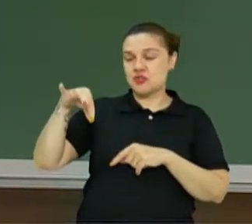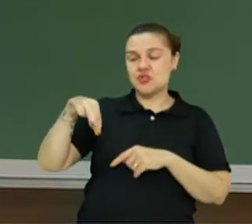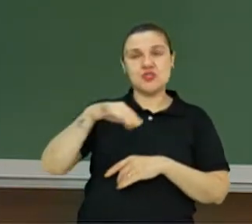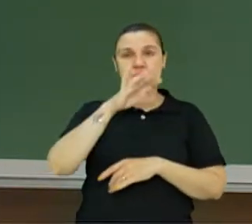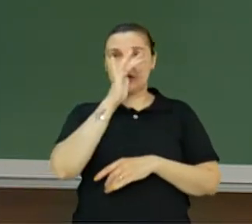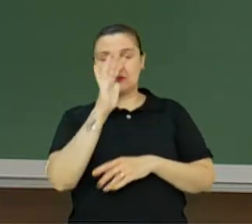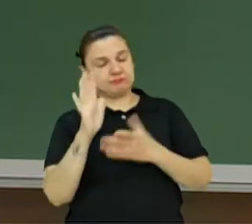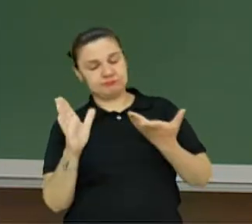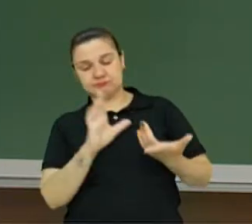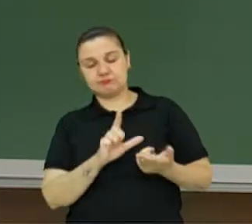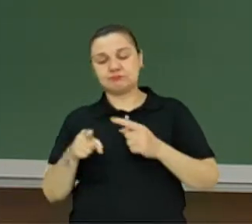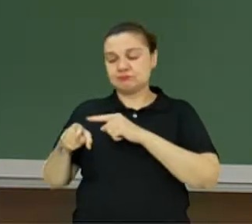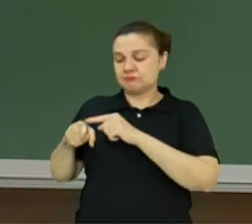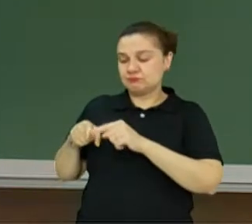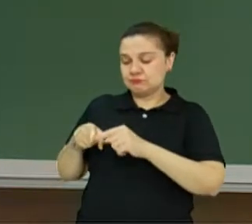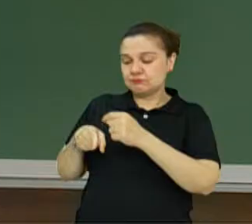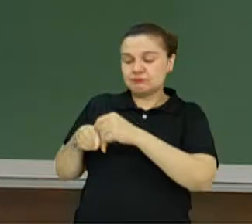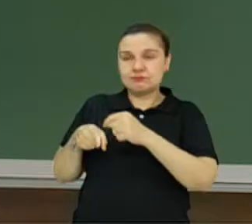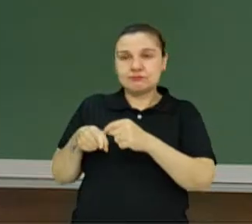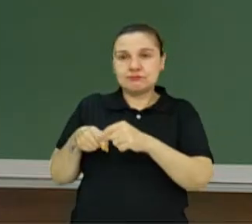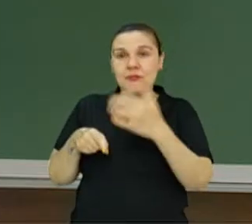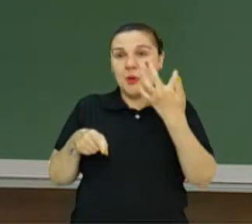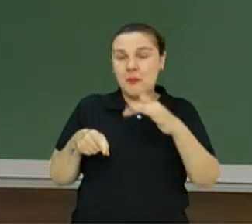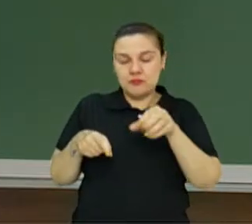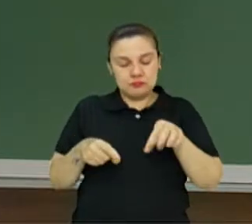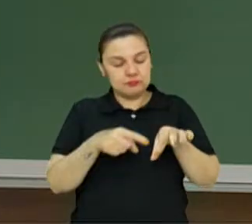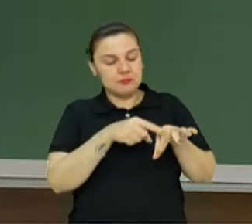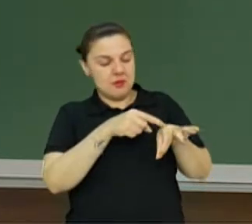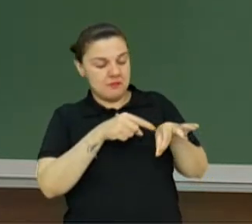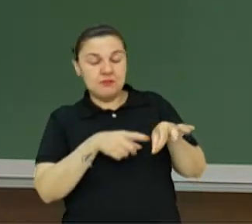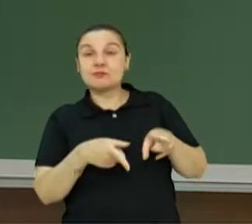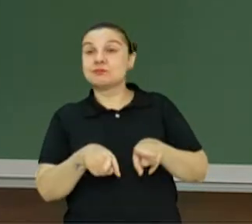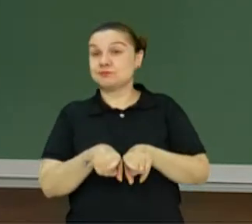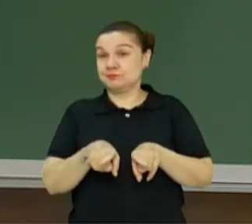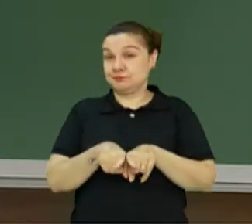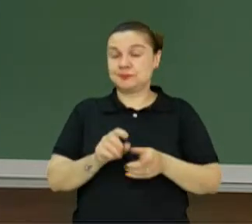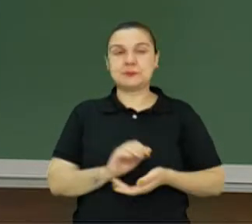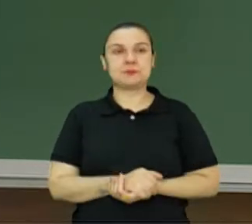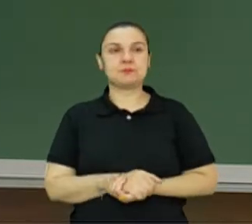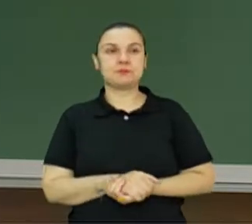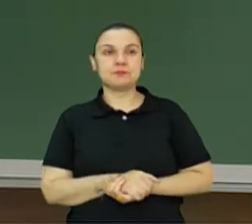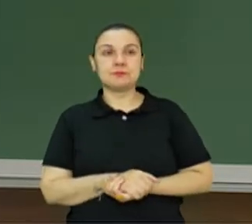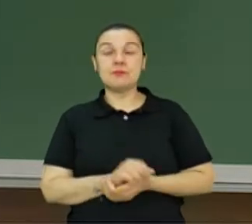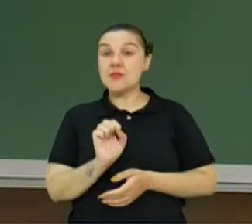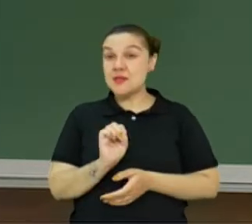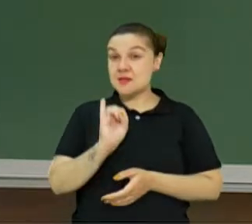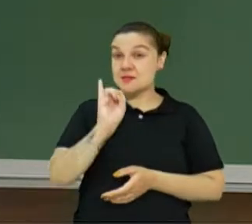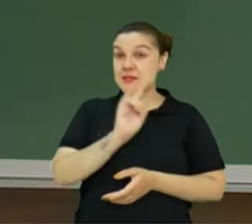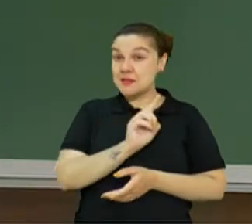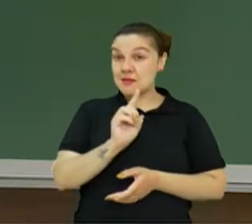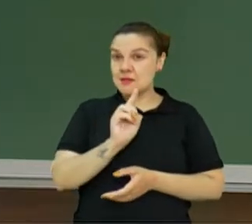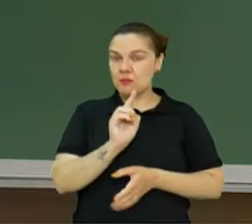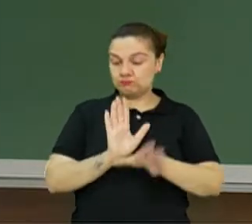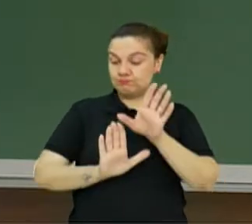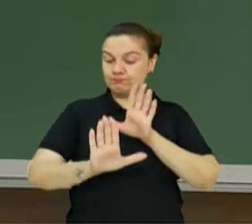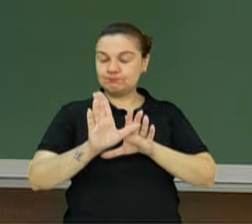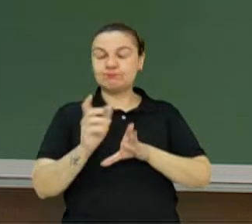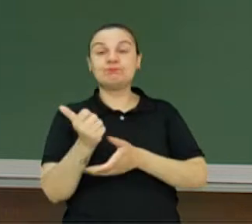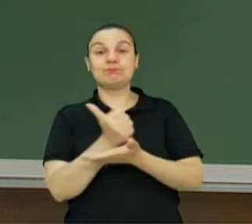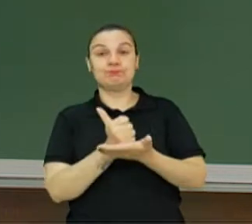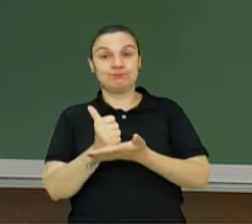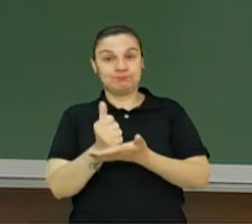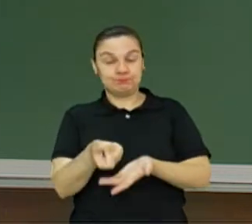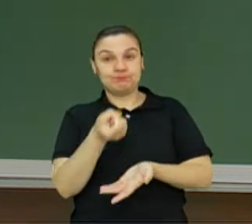né, no pênis do homem ou na vagina da mulher, lesões, tá, que se não forem tratadas